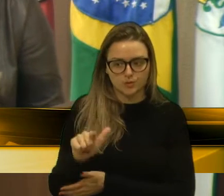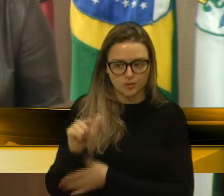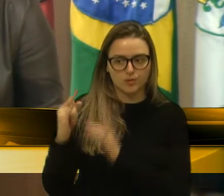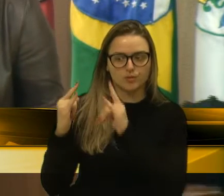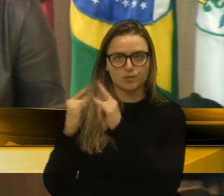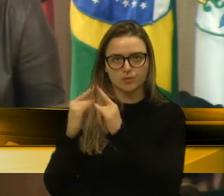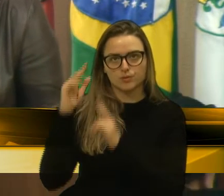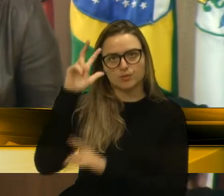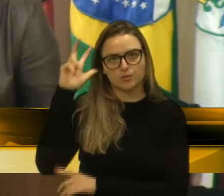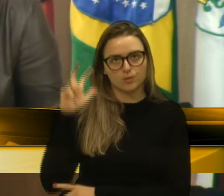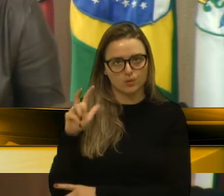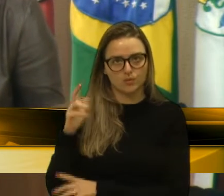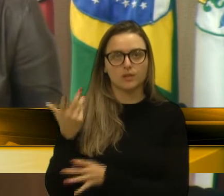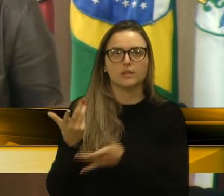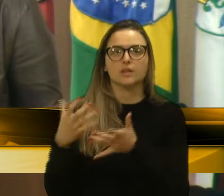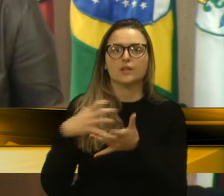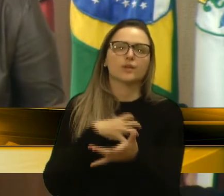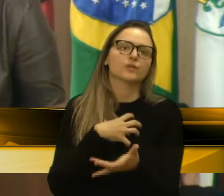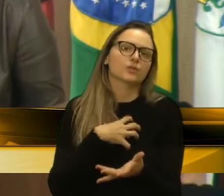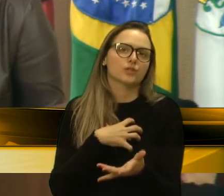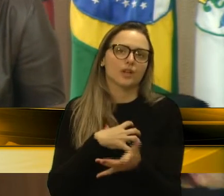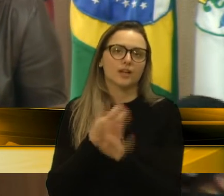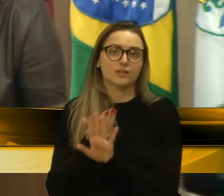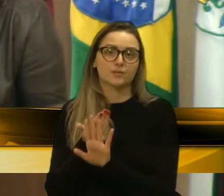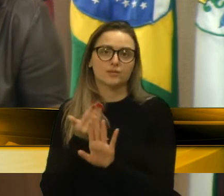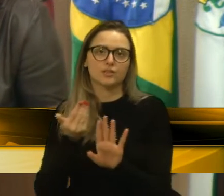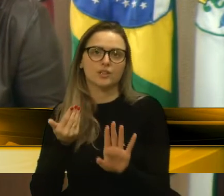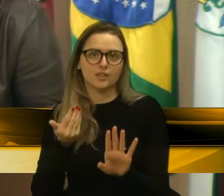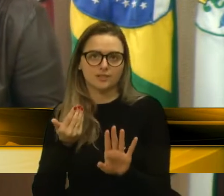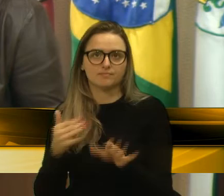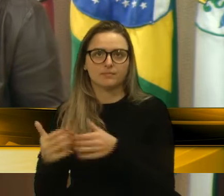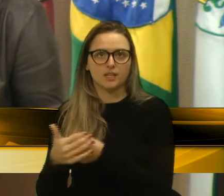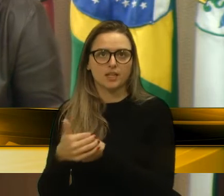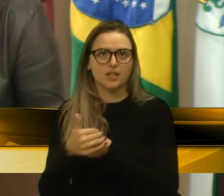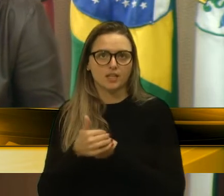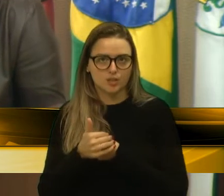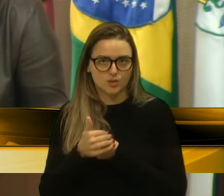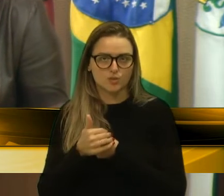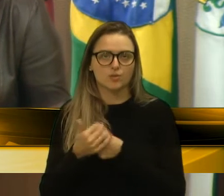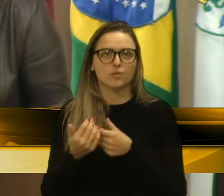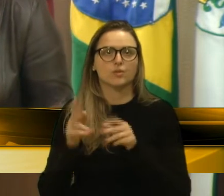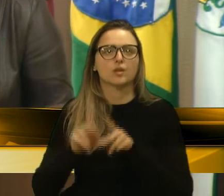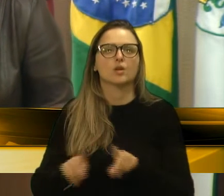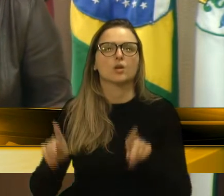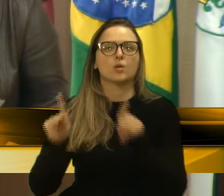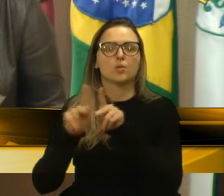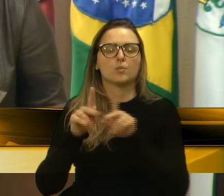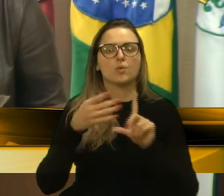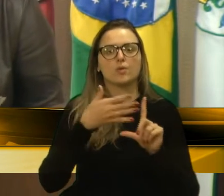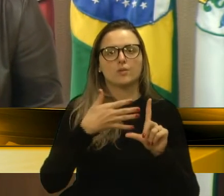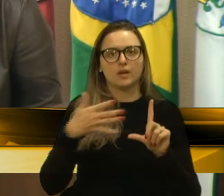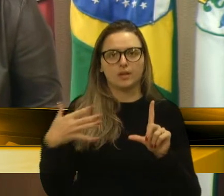Cultura Ordovás como uma forma de esconder, né, aí a população